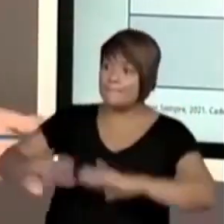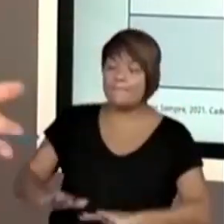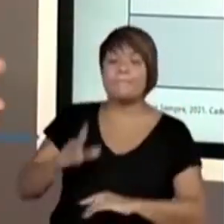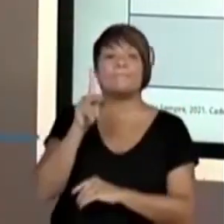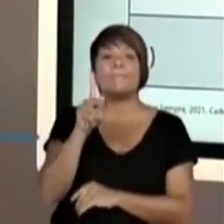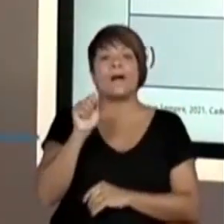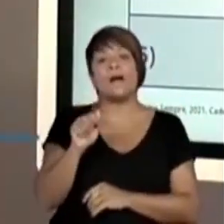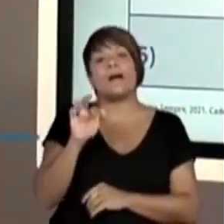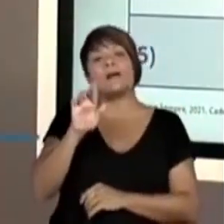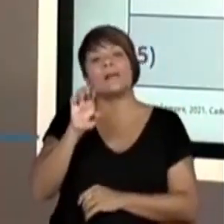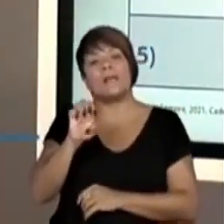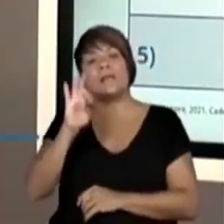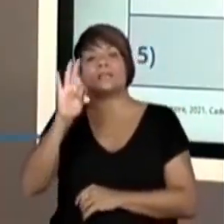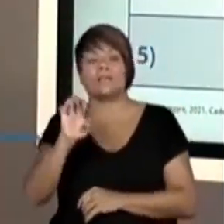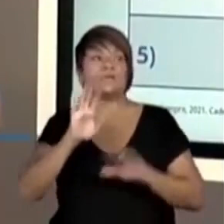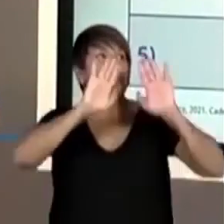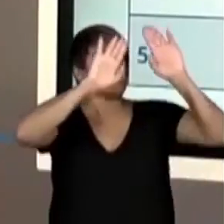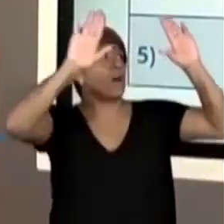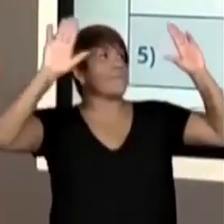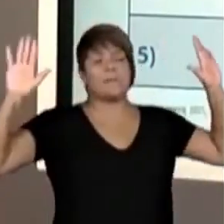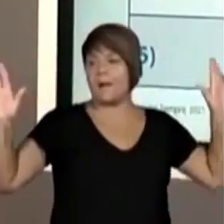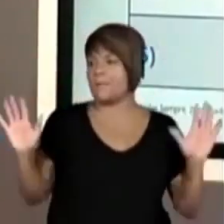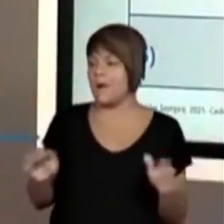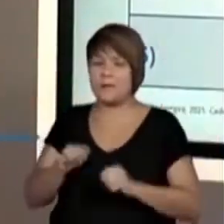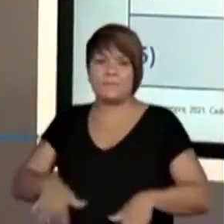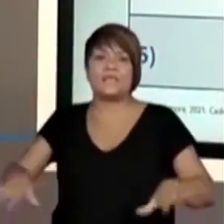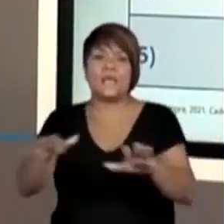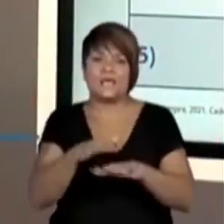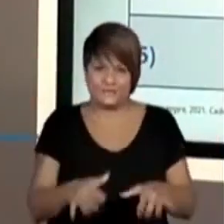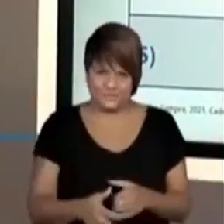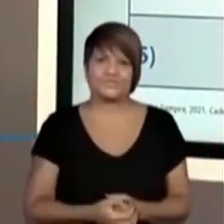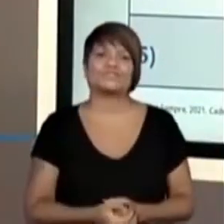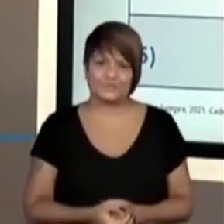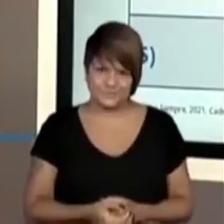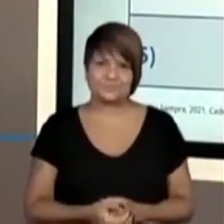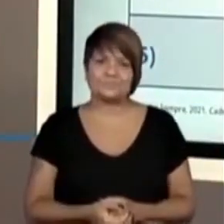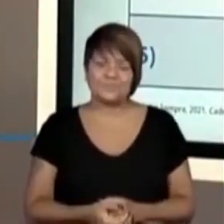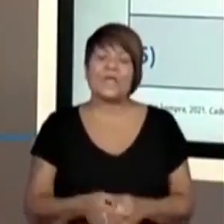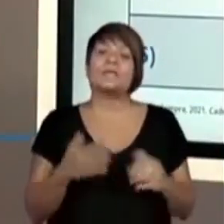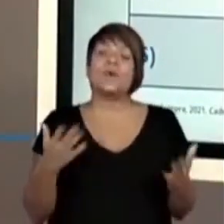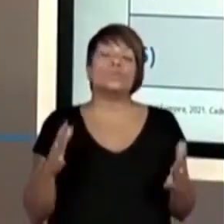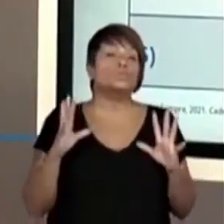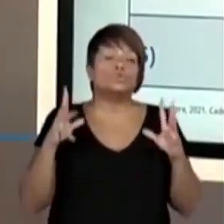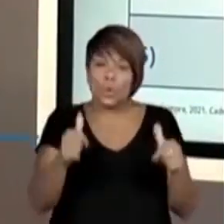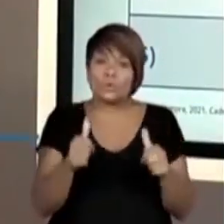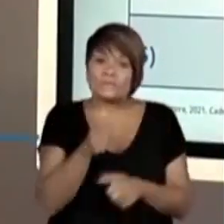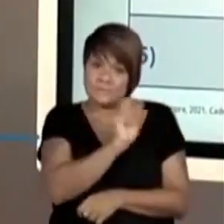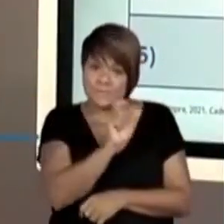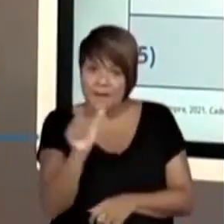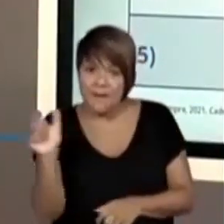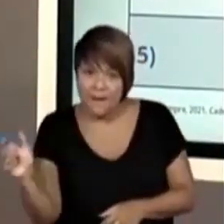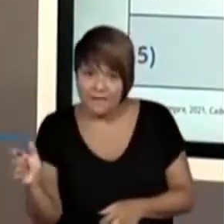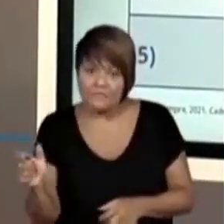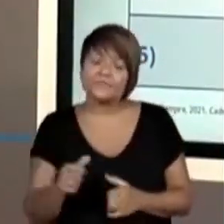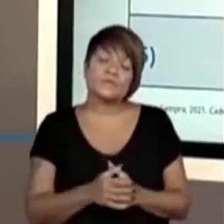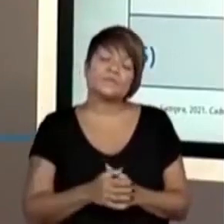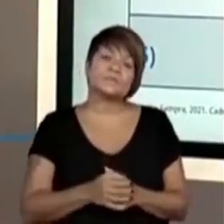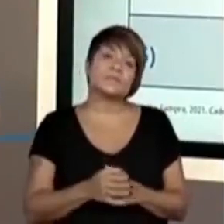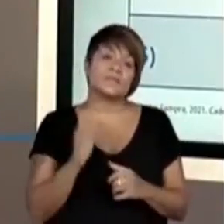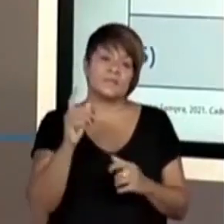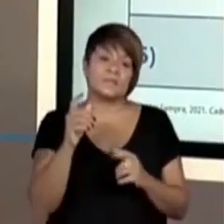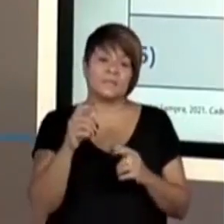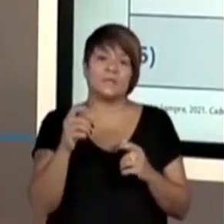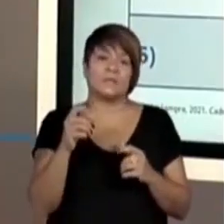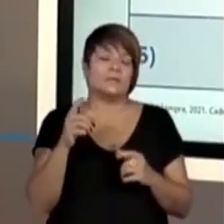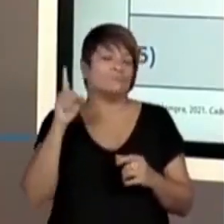espalhadas por um ambiente alfabetizador. Quadro. Então, todas essas palavras que vão fazendo parte